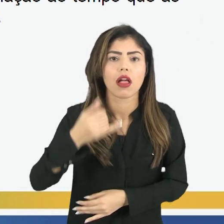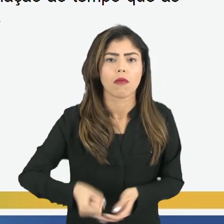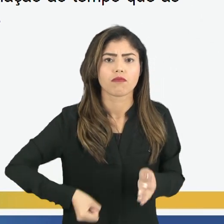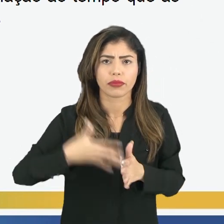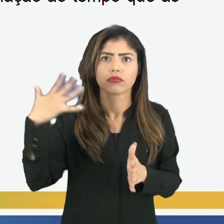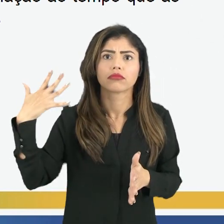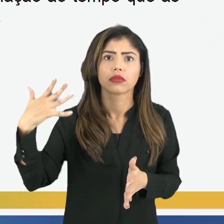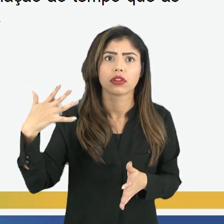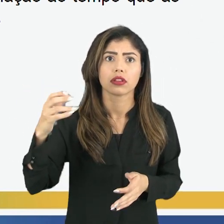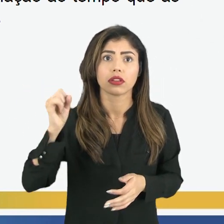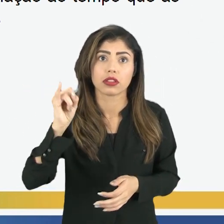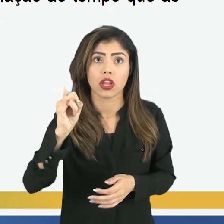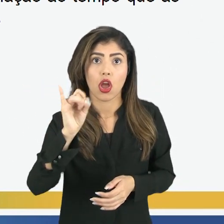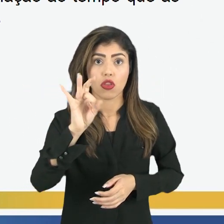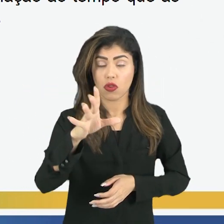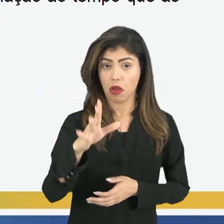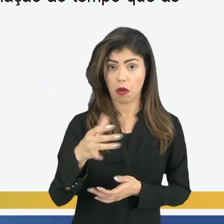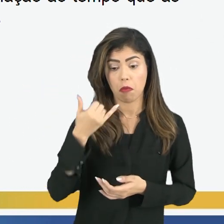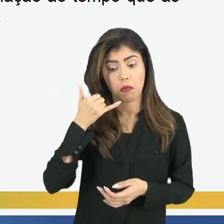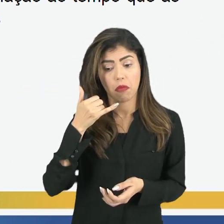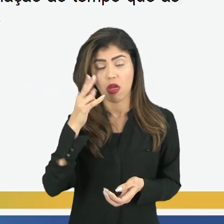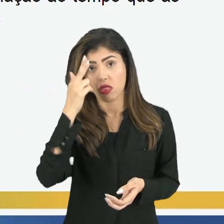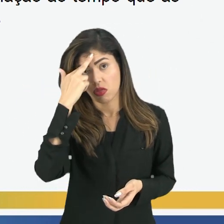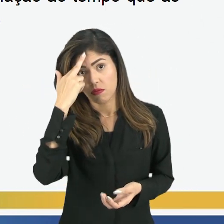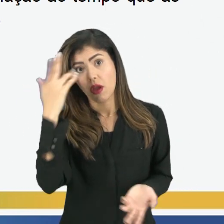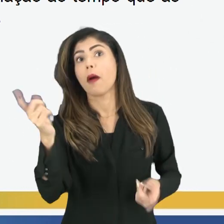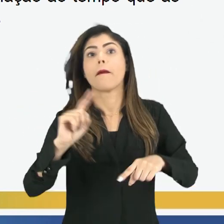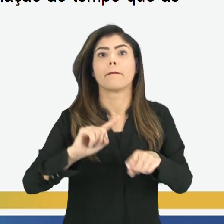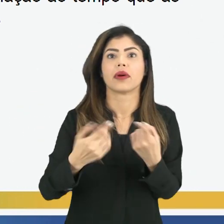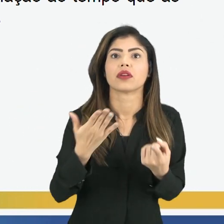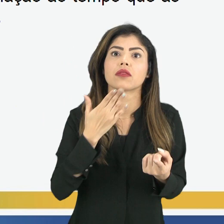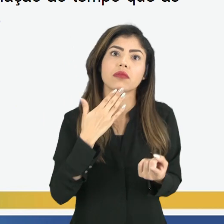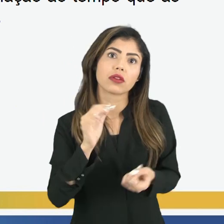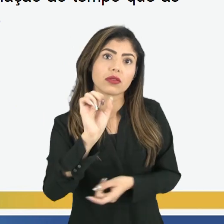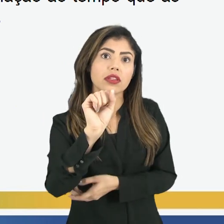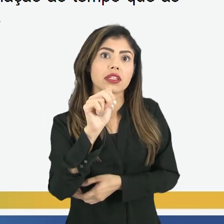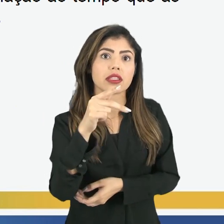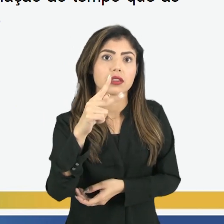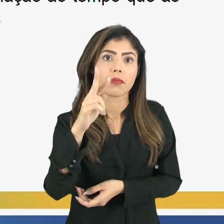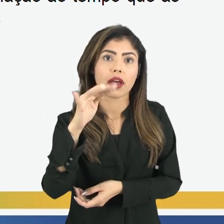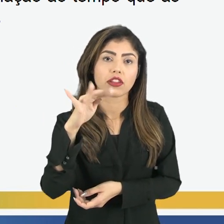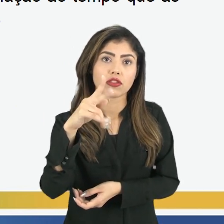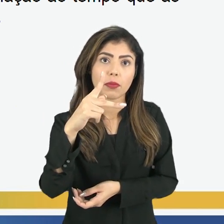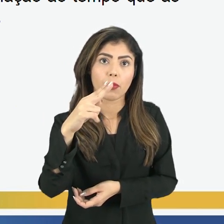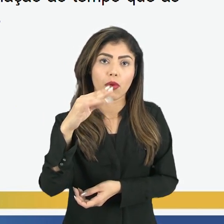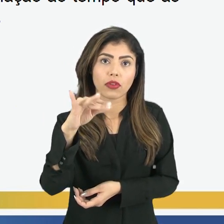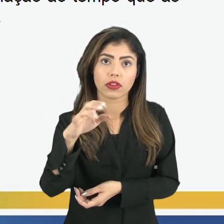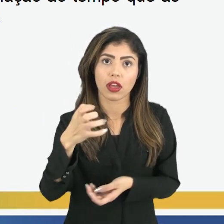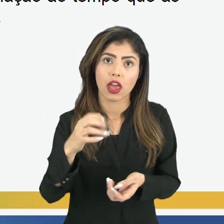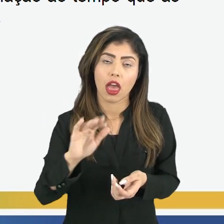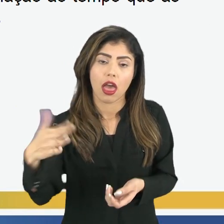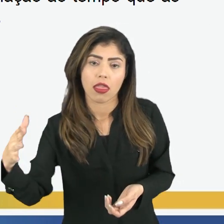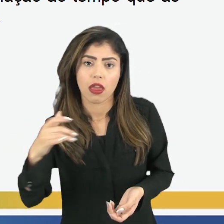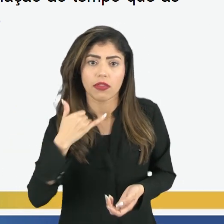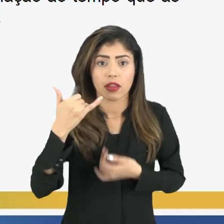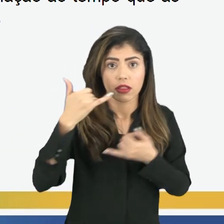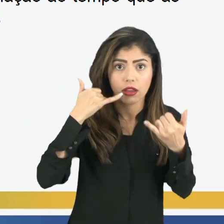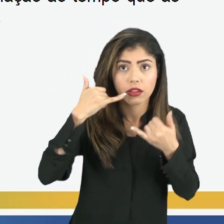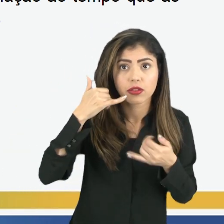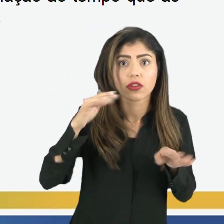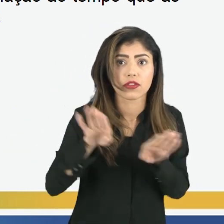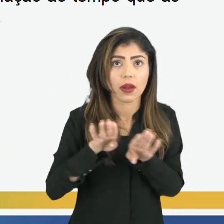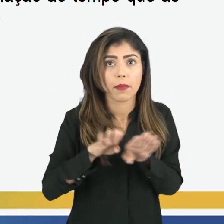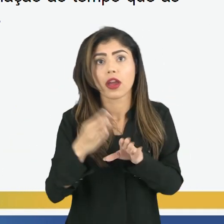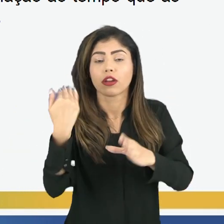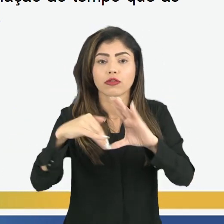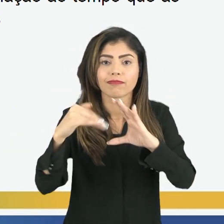celular, seja um aparelho mais simples ou um mais sofisticado, como um smartphone, tanto em ligações quanto em trocas de